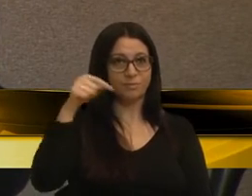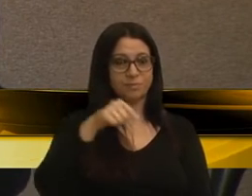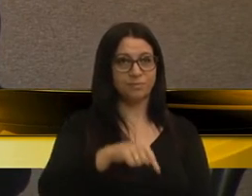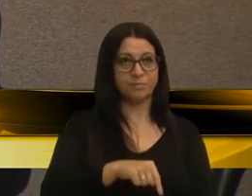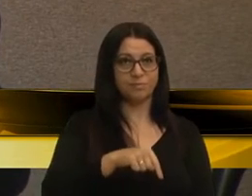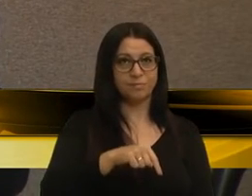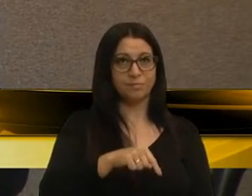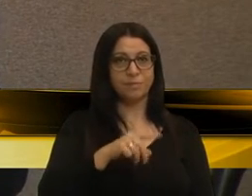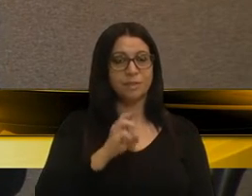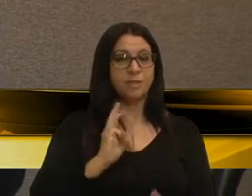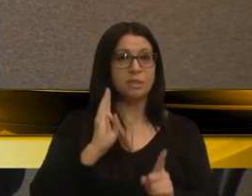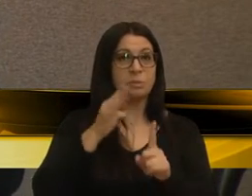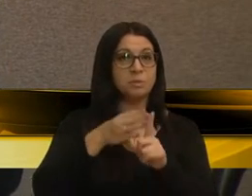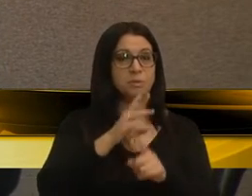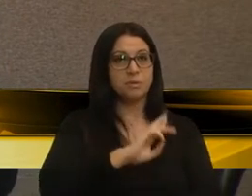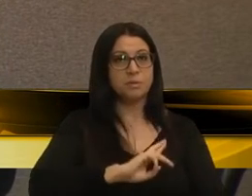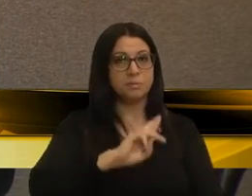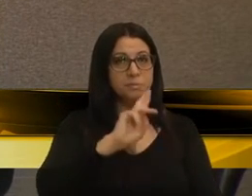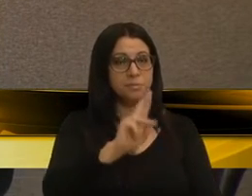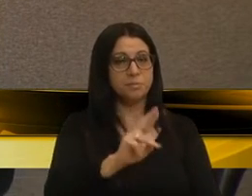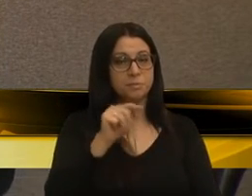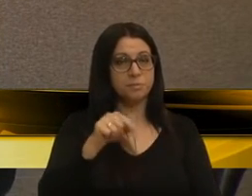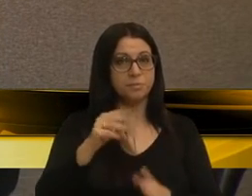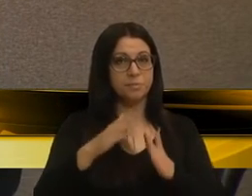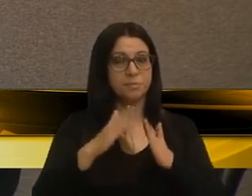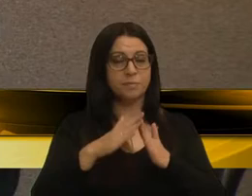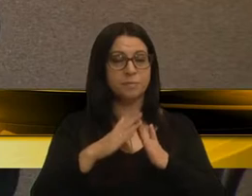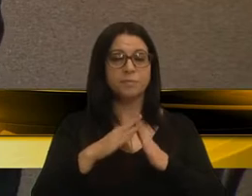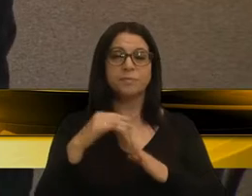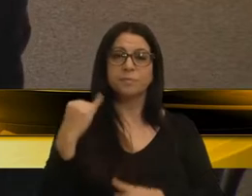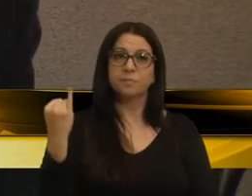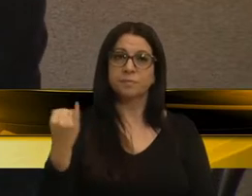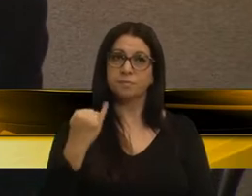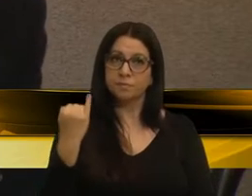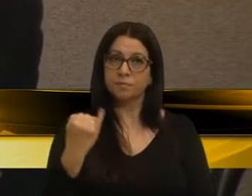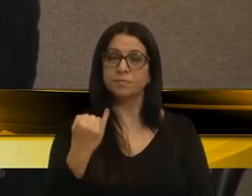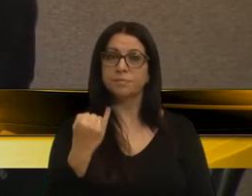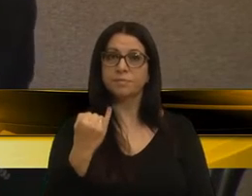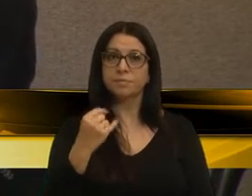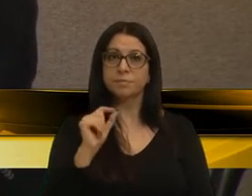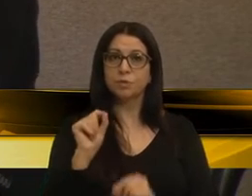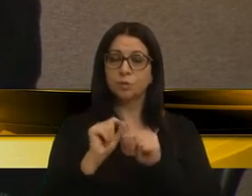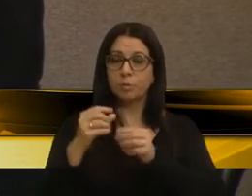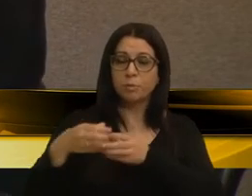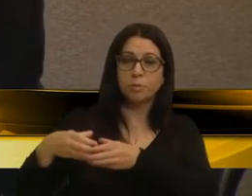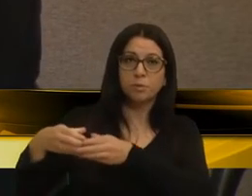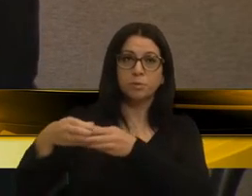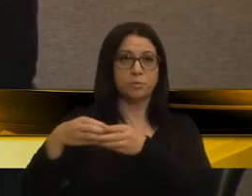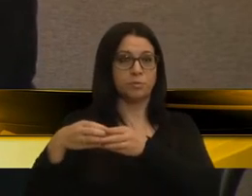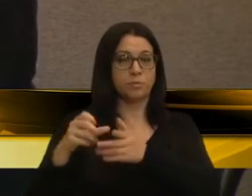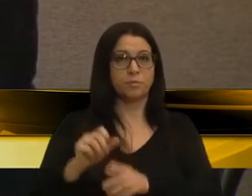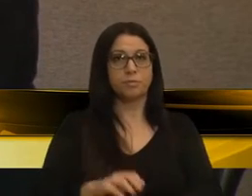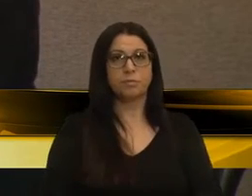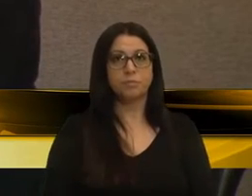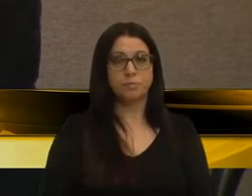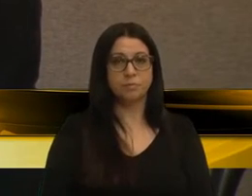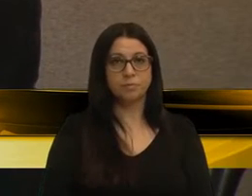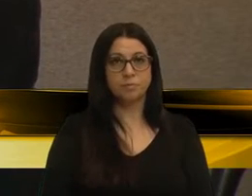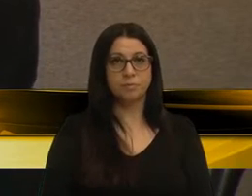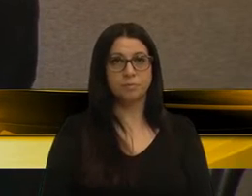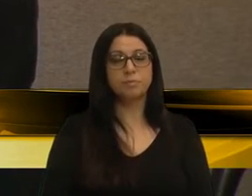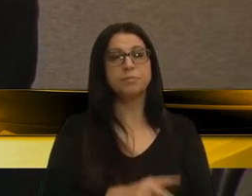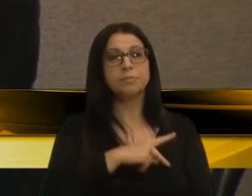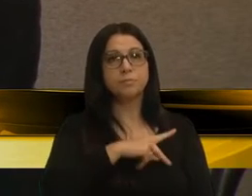Numa missão representando esta casa, importante aí no incremento do turismo. Mas,